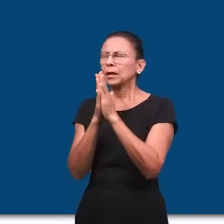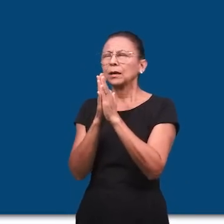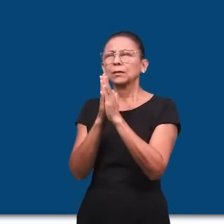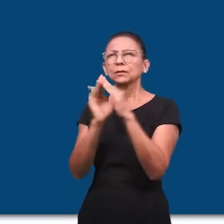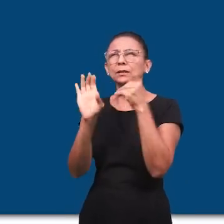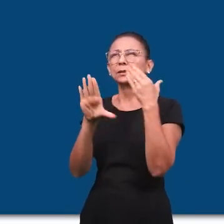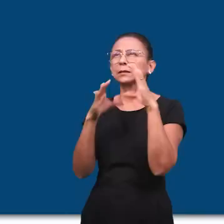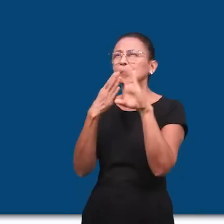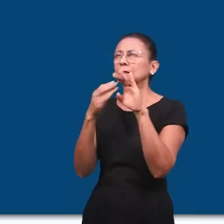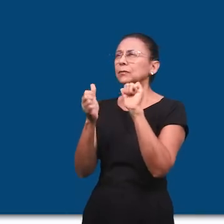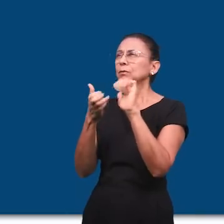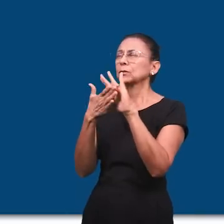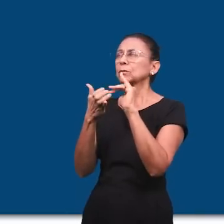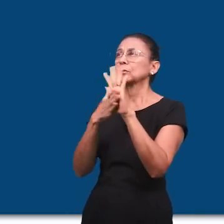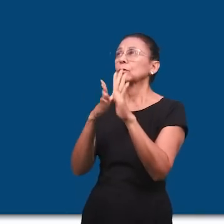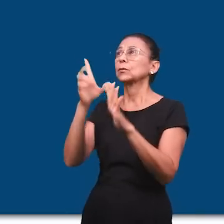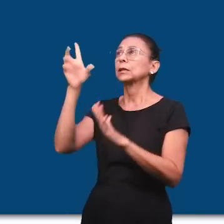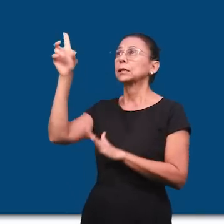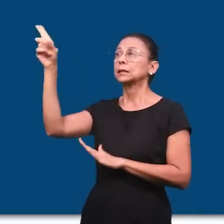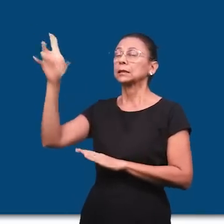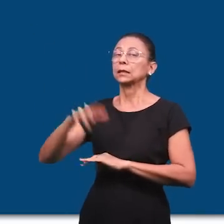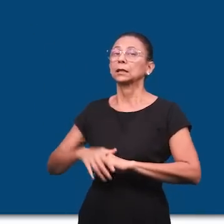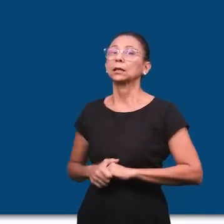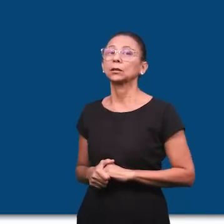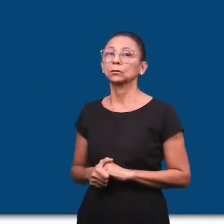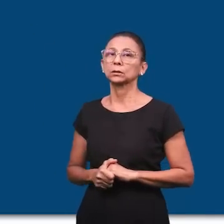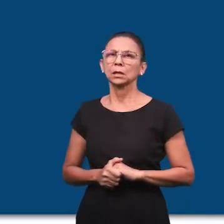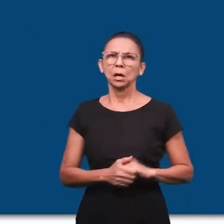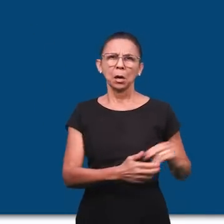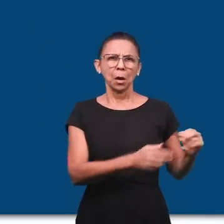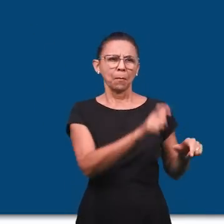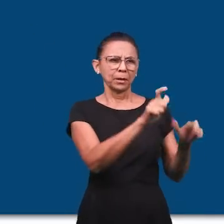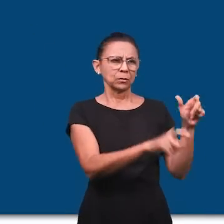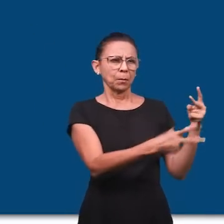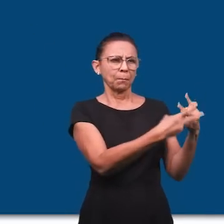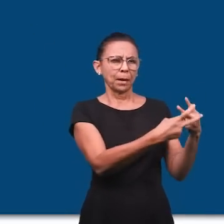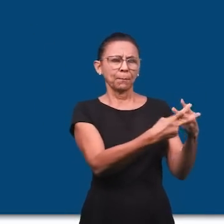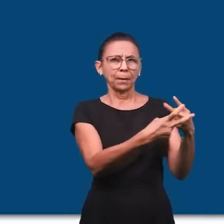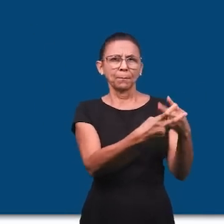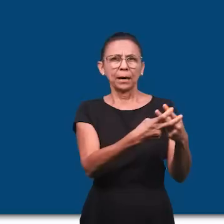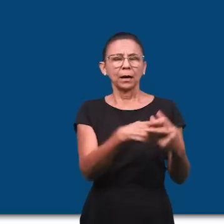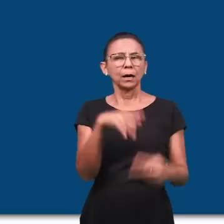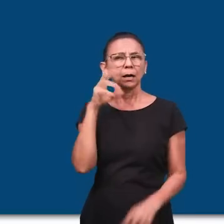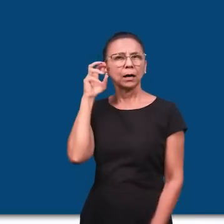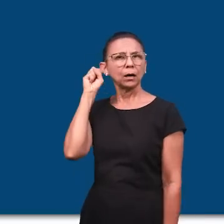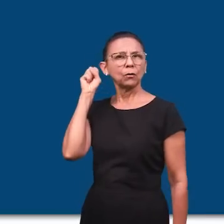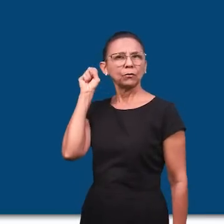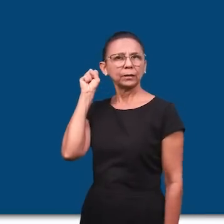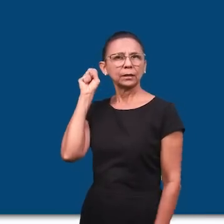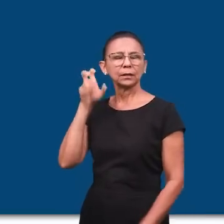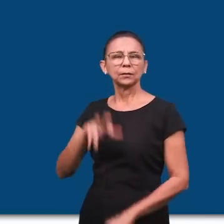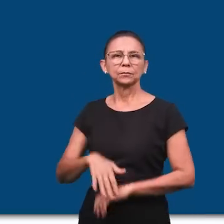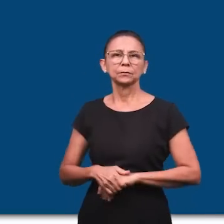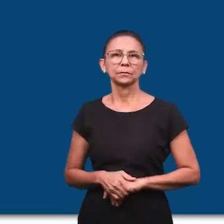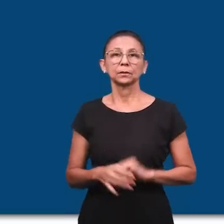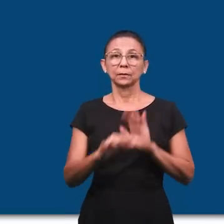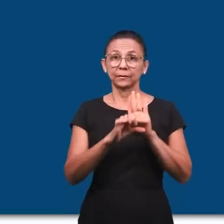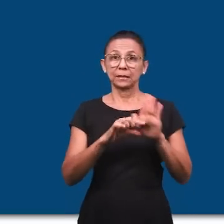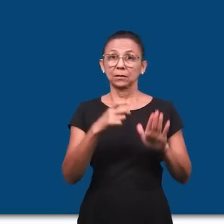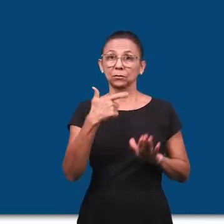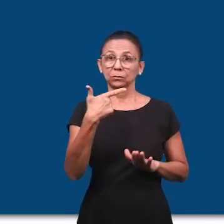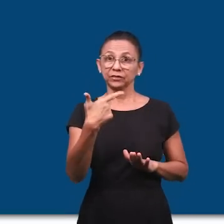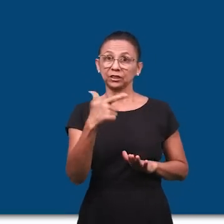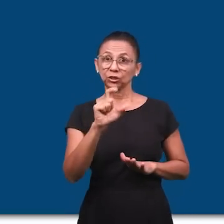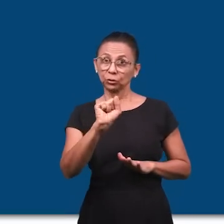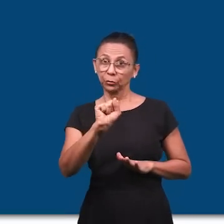cantavam hinos a Deus, e os outros presos os escutavam. No versículo 28 diz